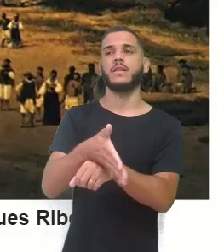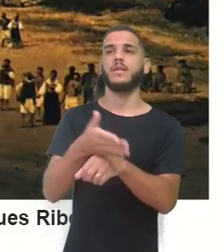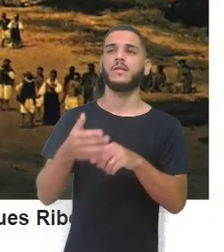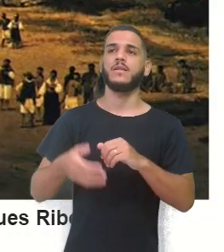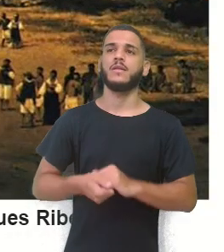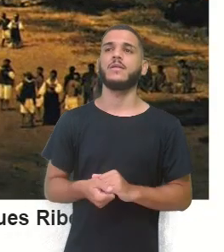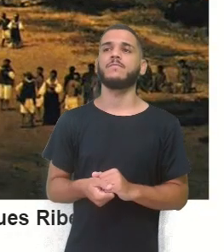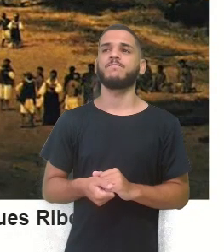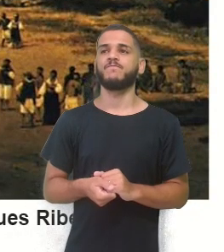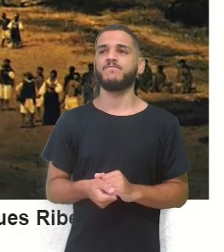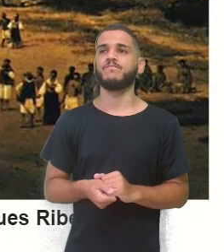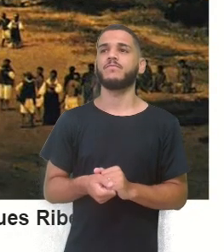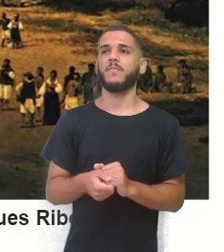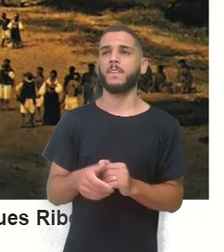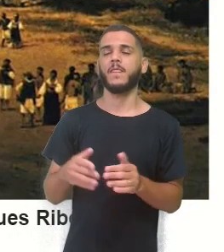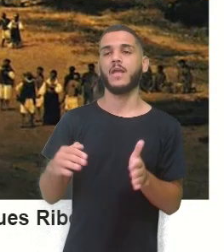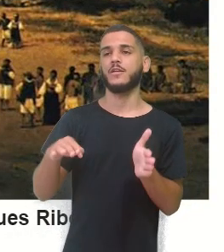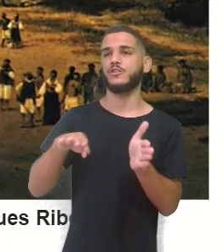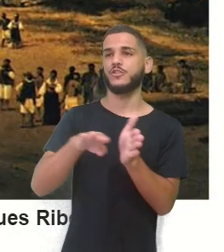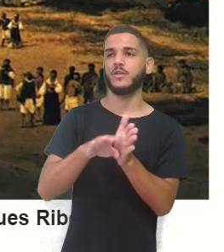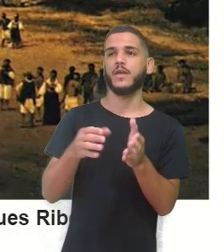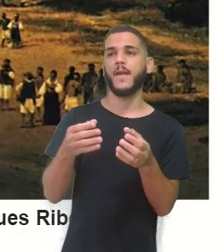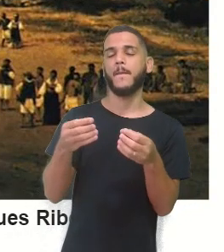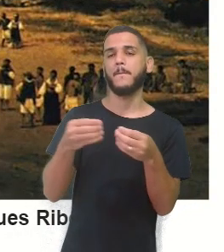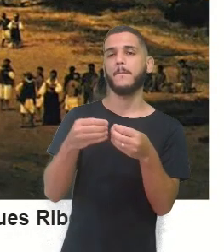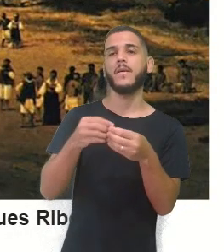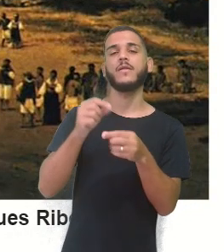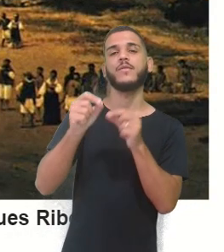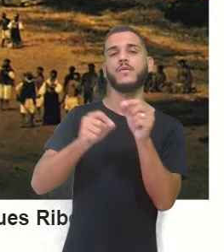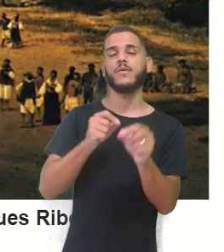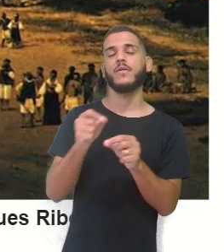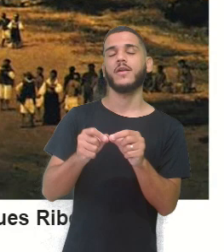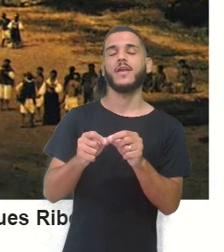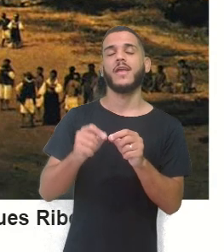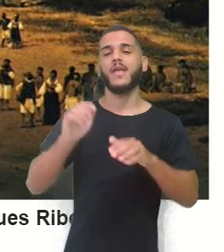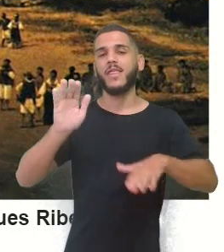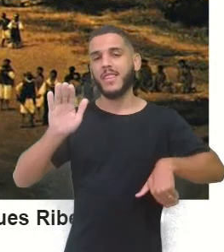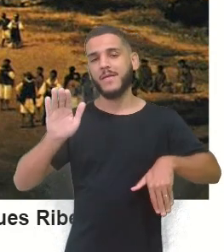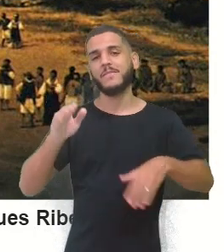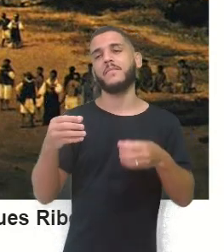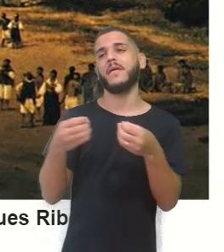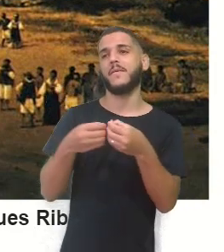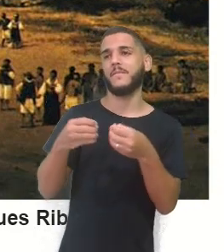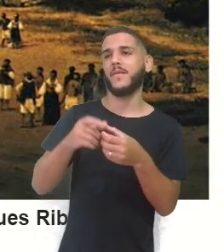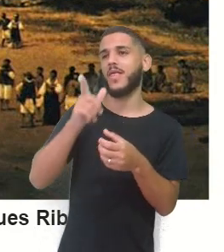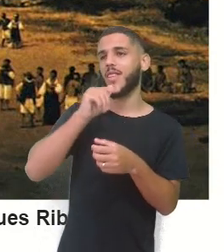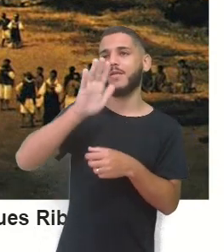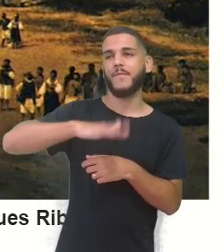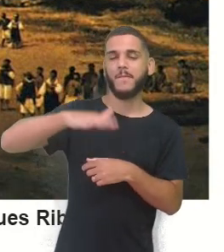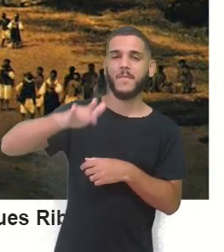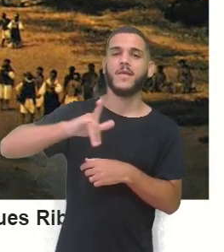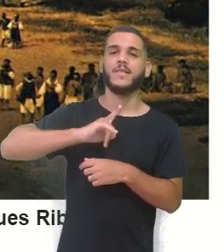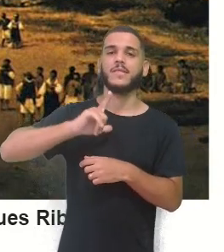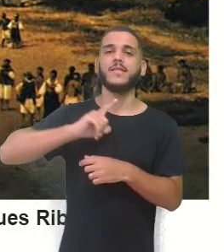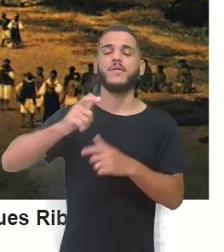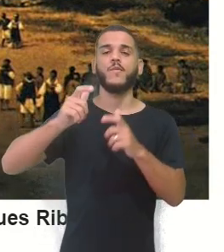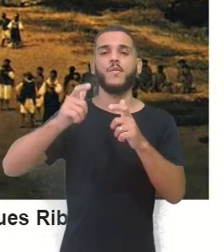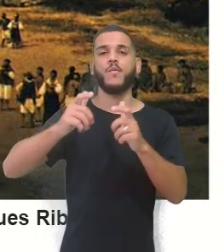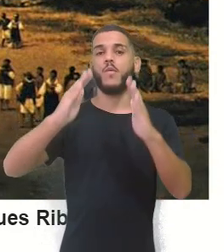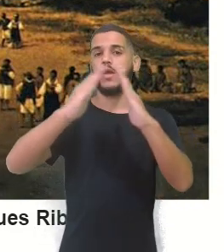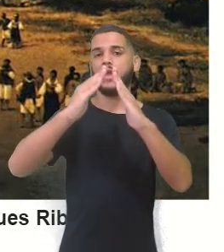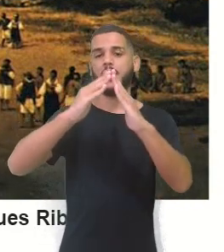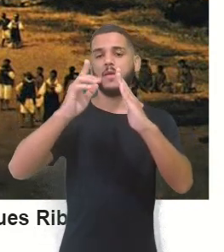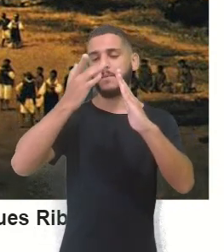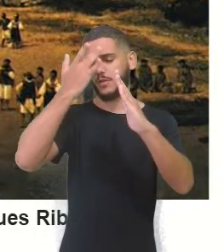olha, para ir tô vendo à praia, como não é? uma casinha ali, né? Isso. Exatamente, ó, bem pertinho do mar. Muitas cidades, antigamente, era